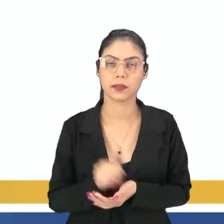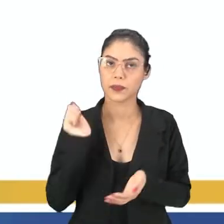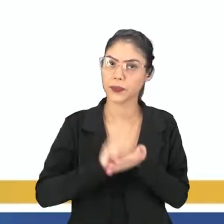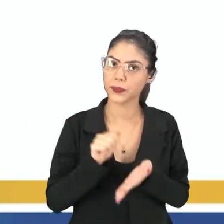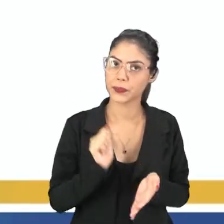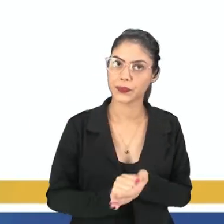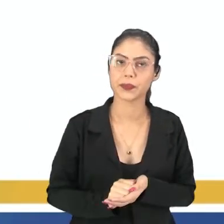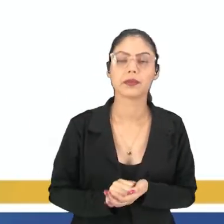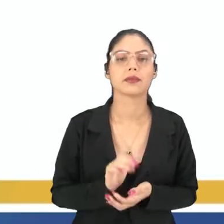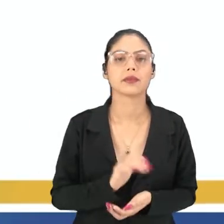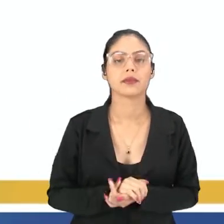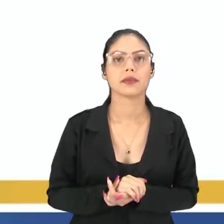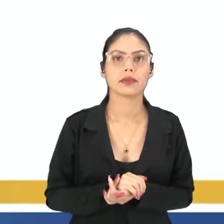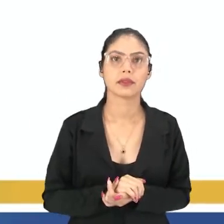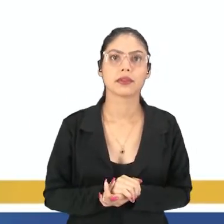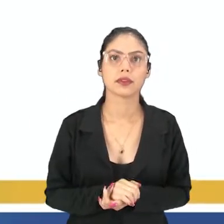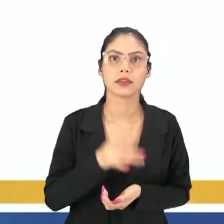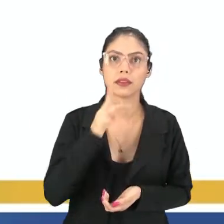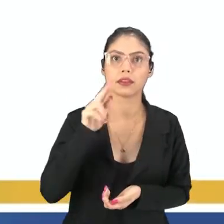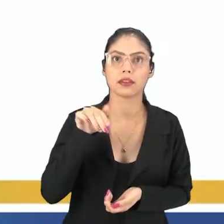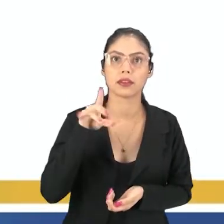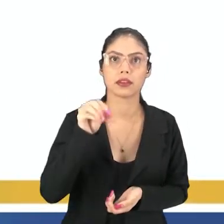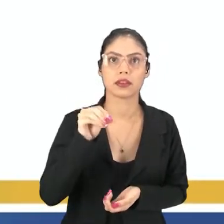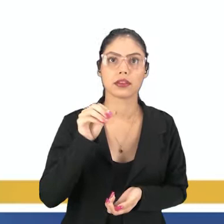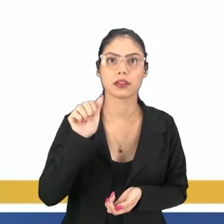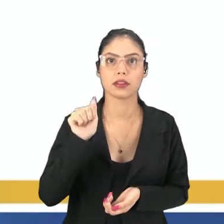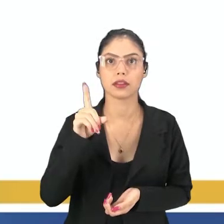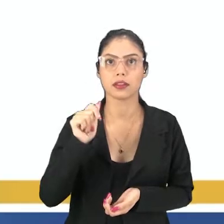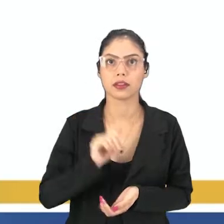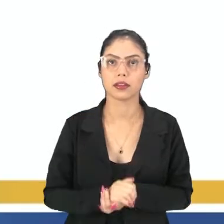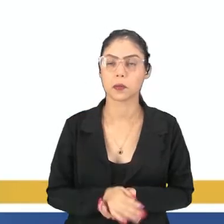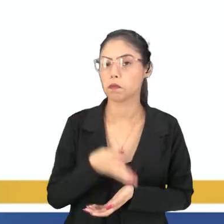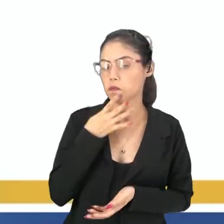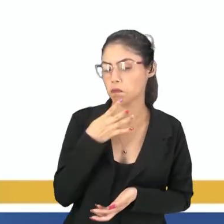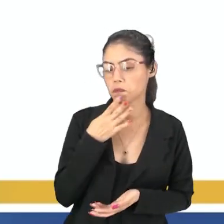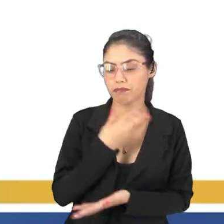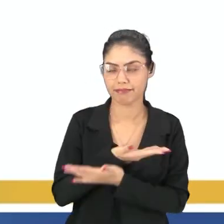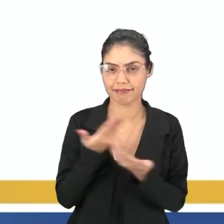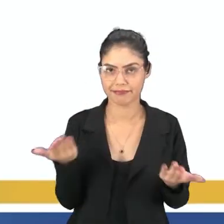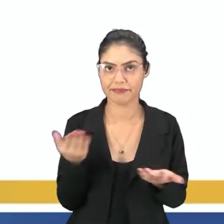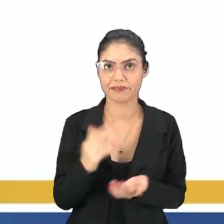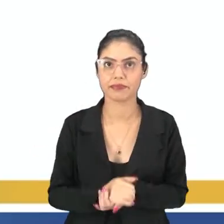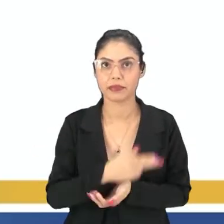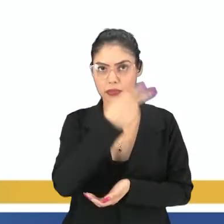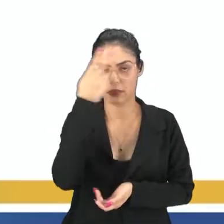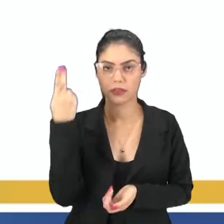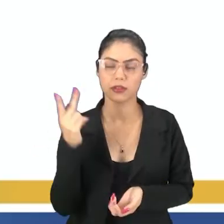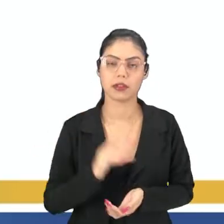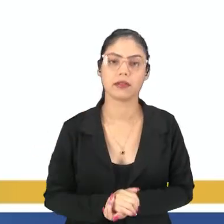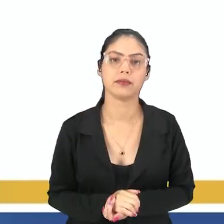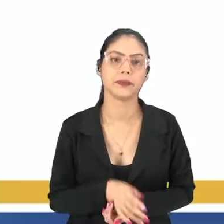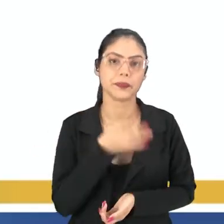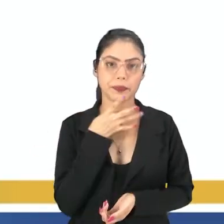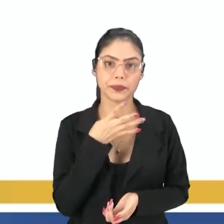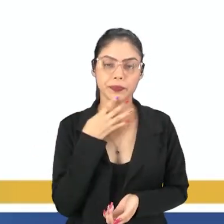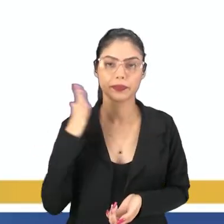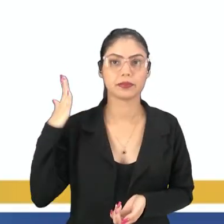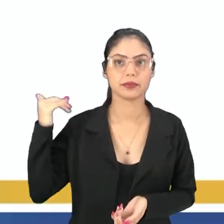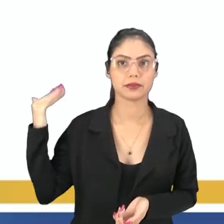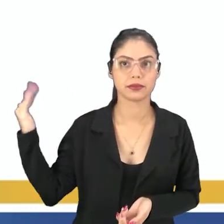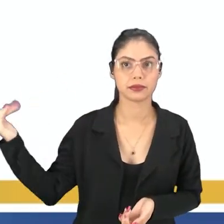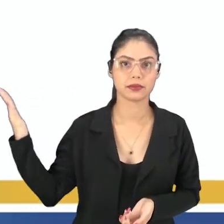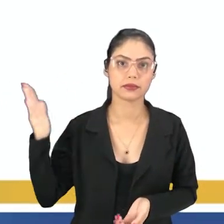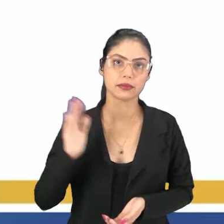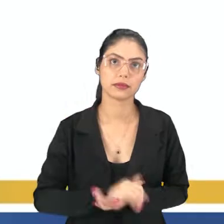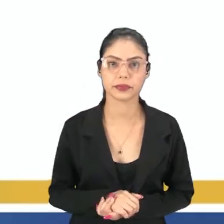escreveu sua autobiografia. A Fernanda Montenegro, uma pessoa muito conhecida, né? Isso aqui são pessoas conhecidas,